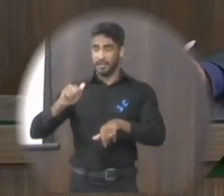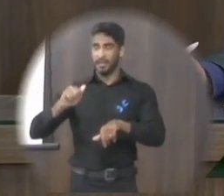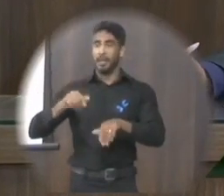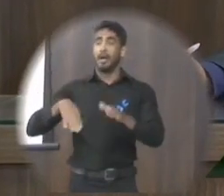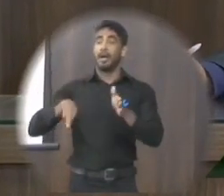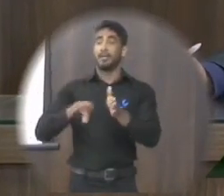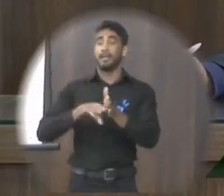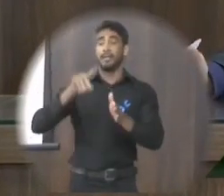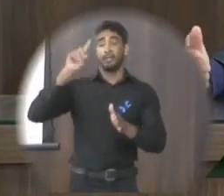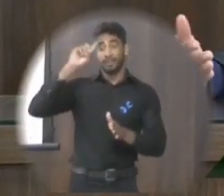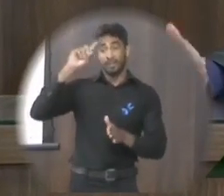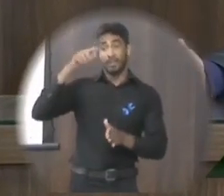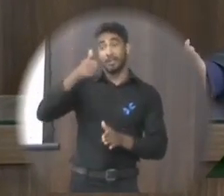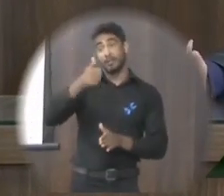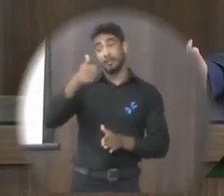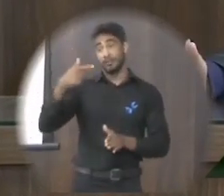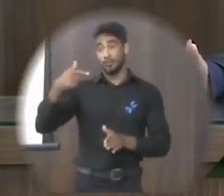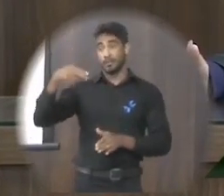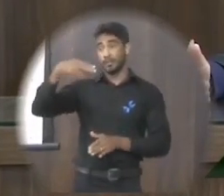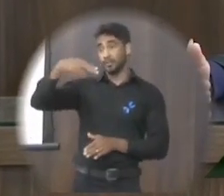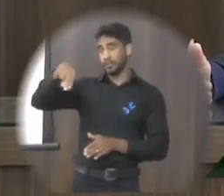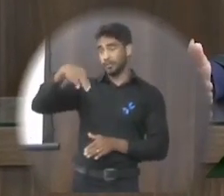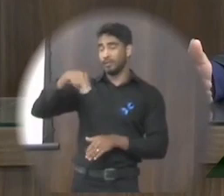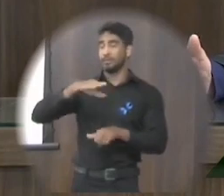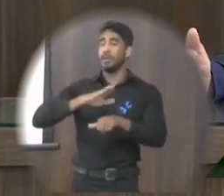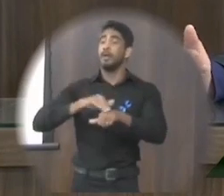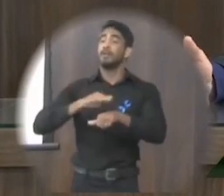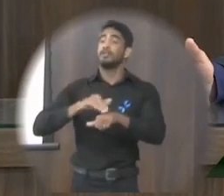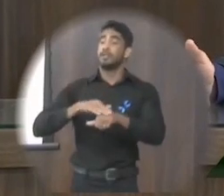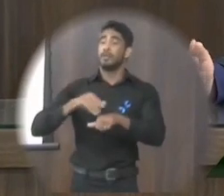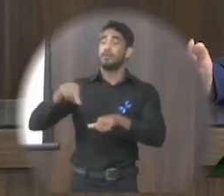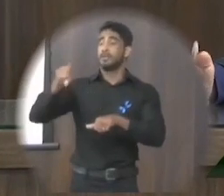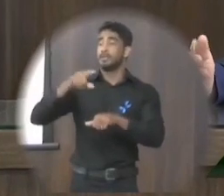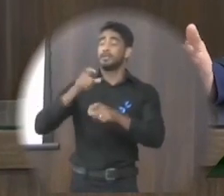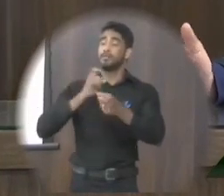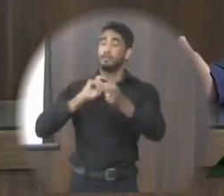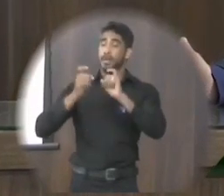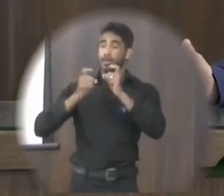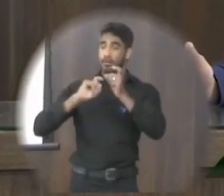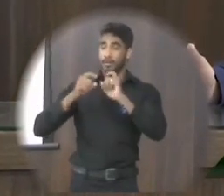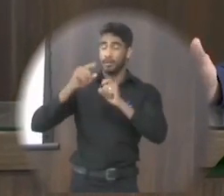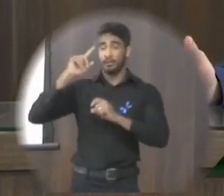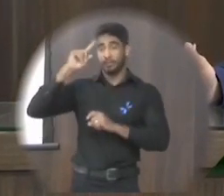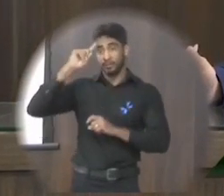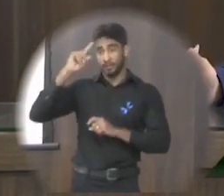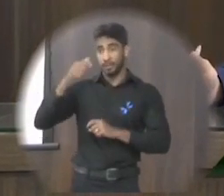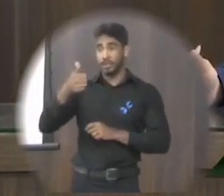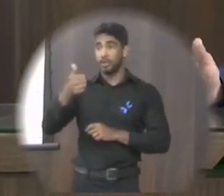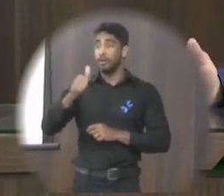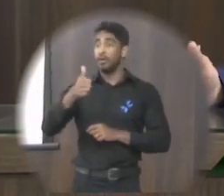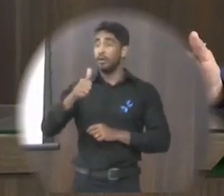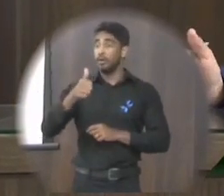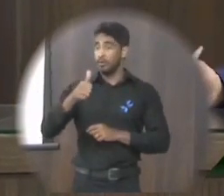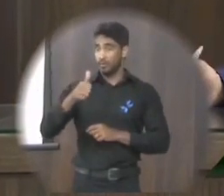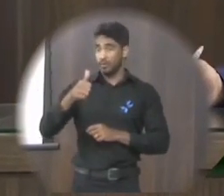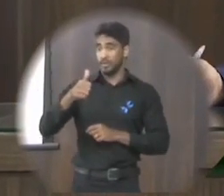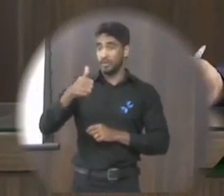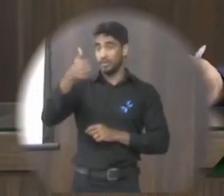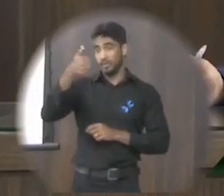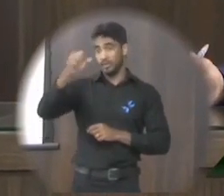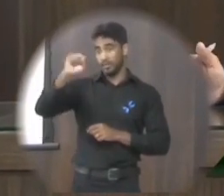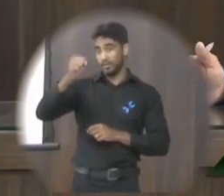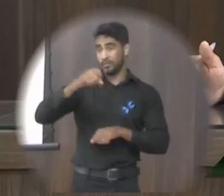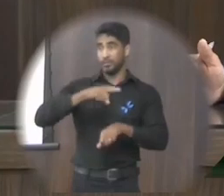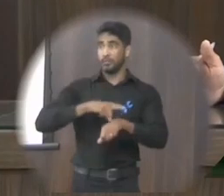de novembro. Então, vou já convocar os senhores e as senhoras para uma reunião extraordinária, dia 11, às 18